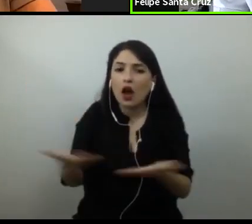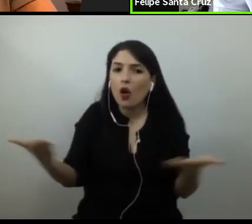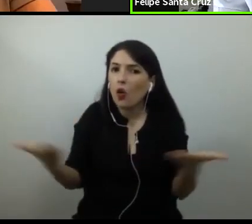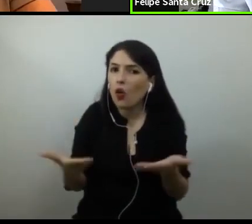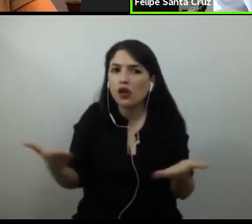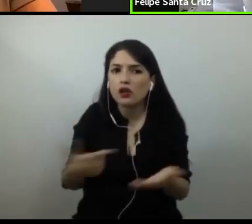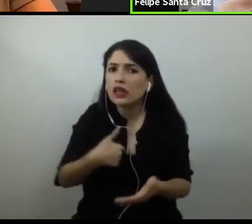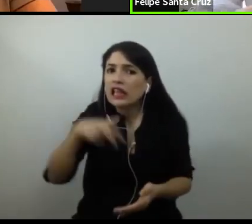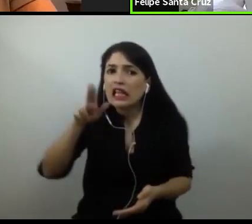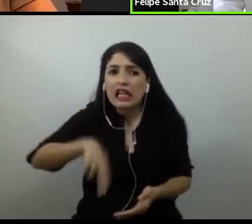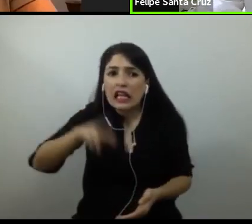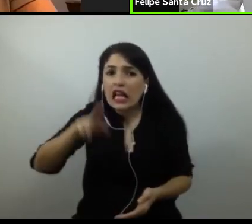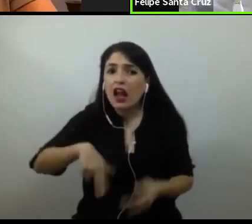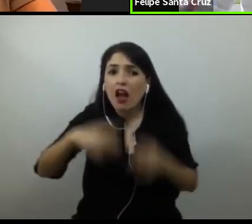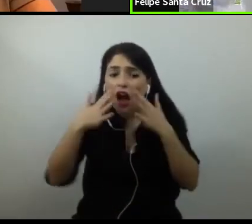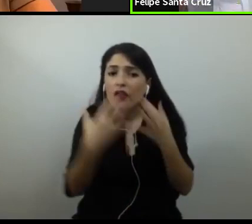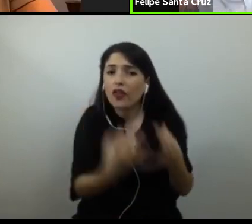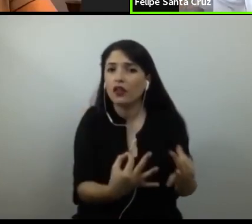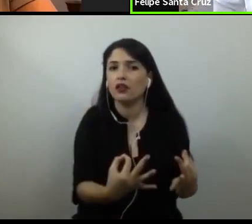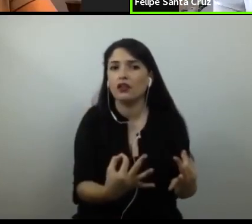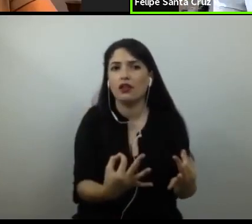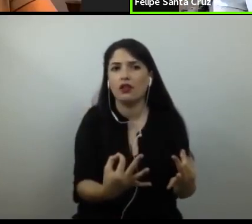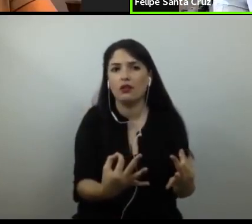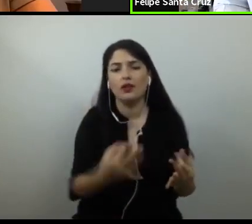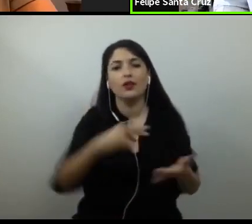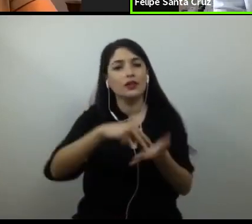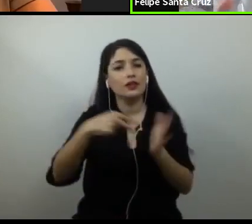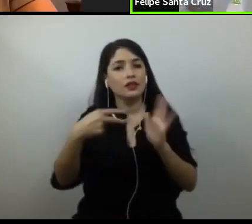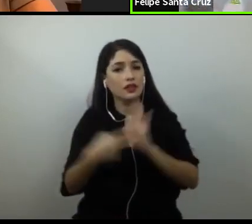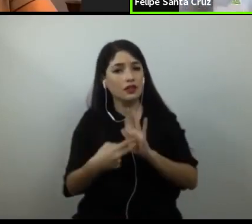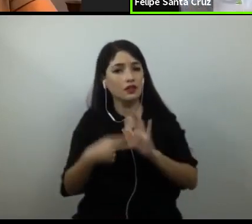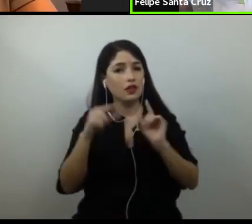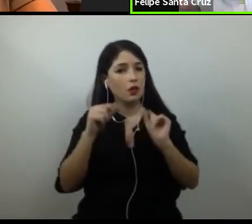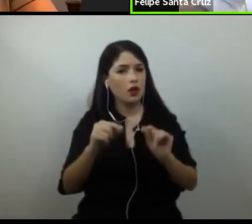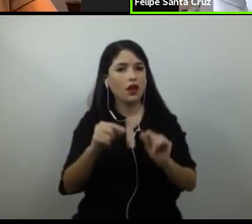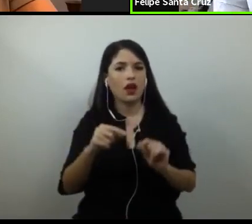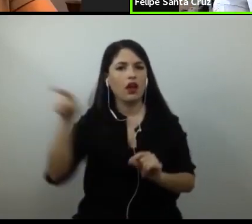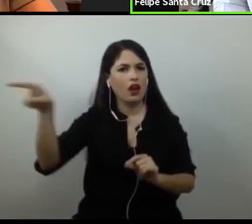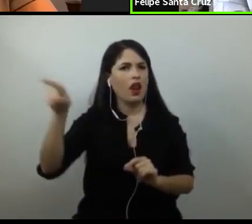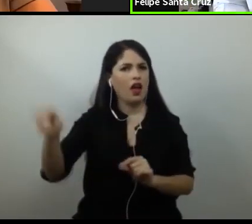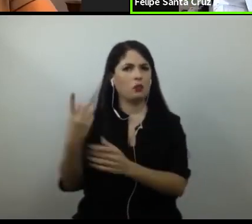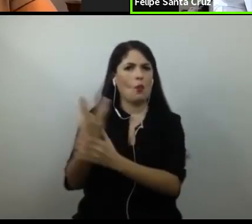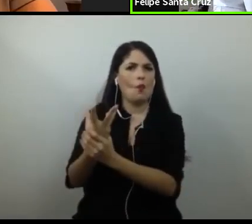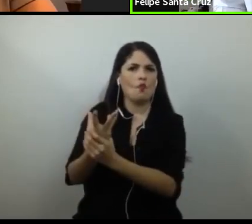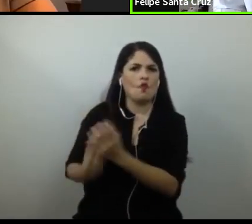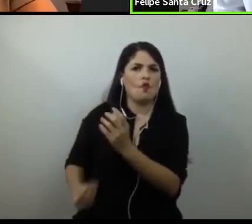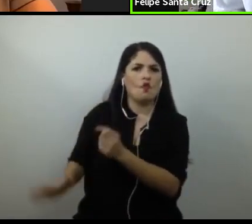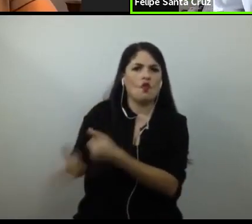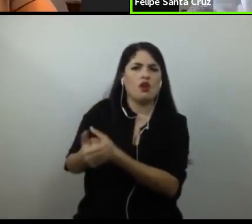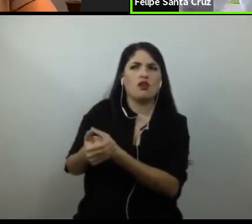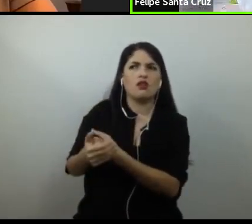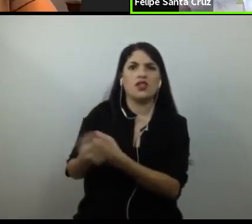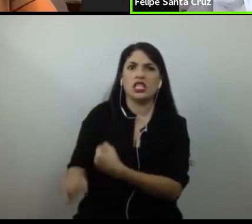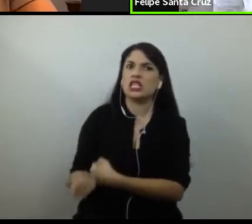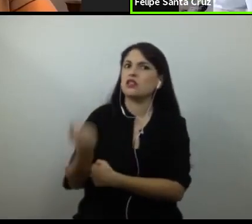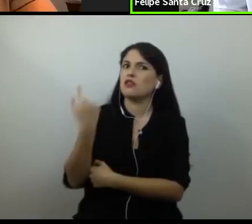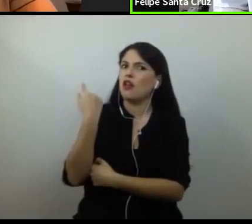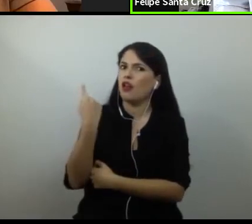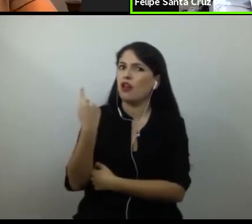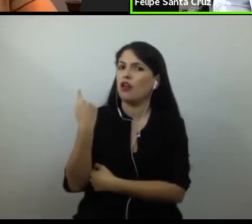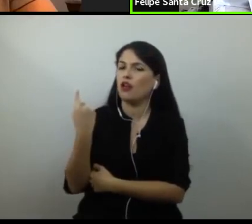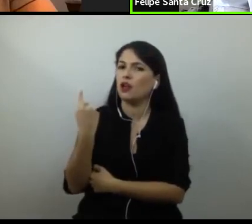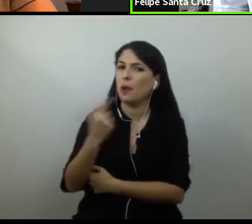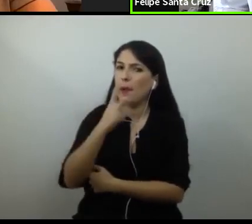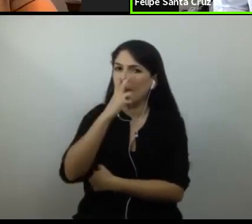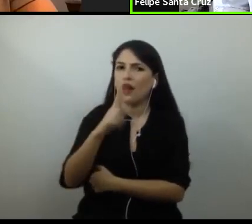Mello. Então, essa leniência, essa omissão esquisita, né? Essa